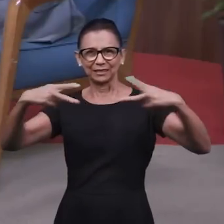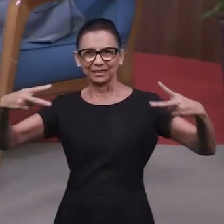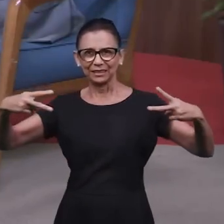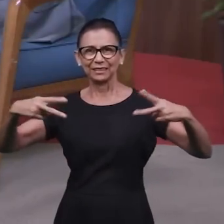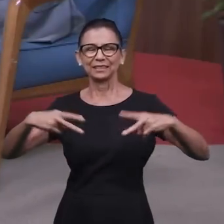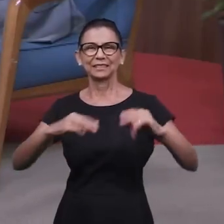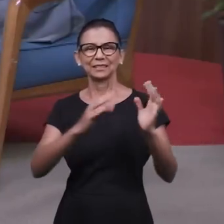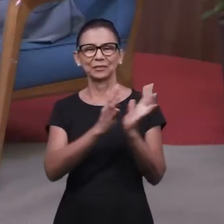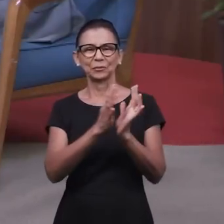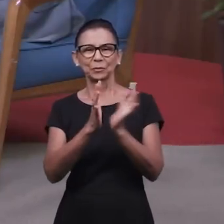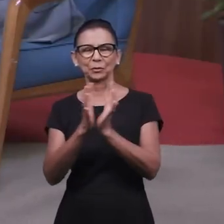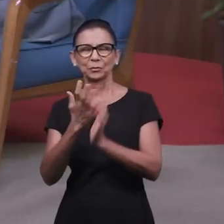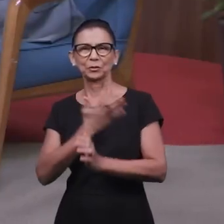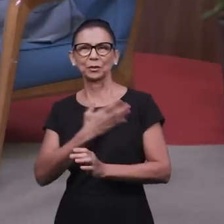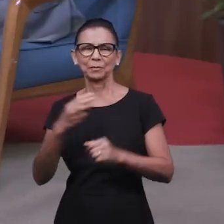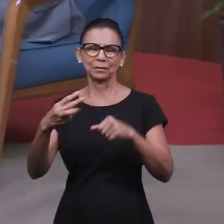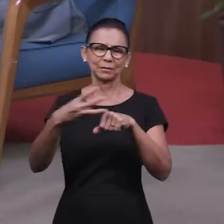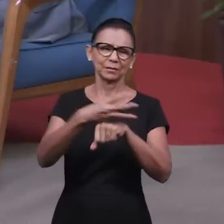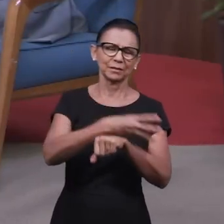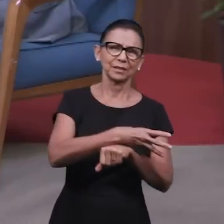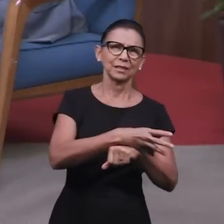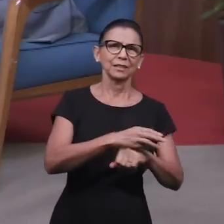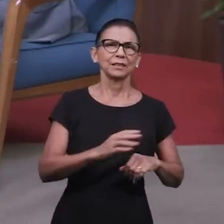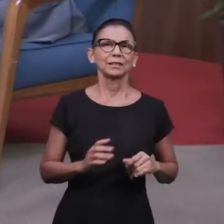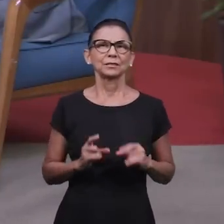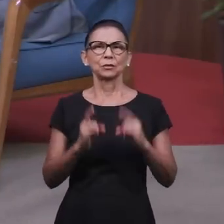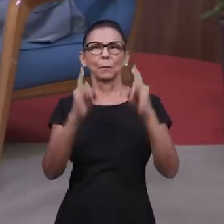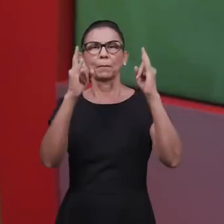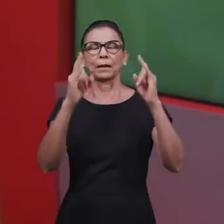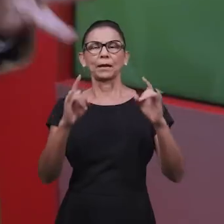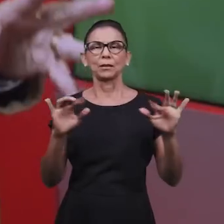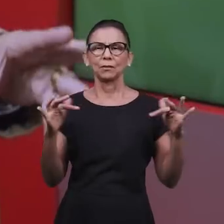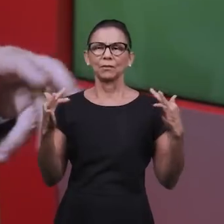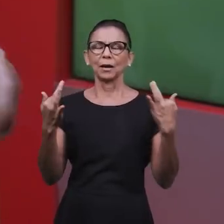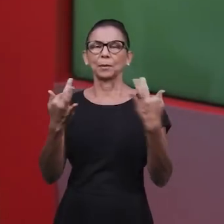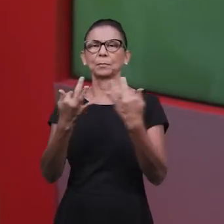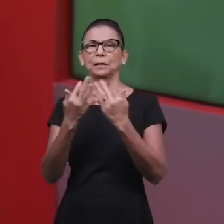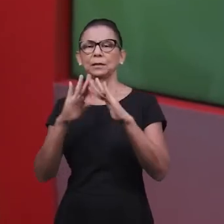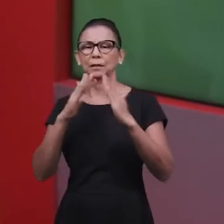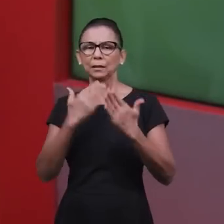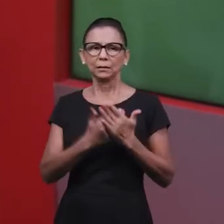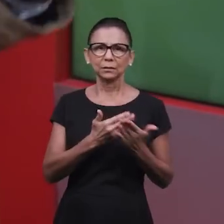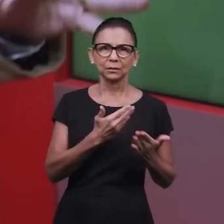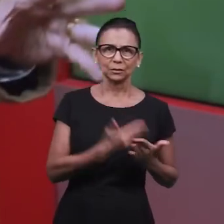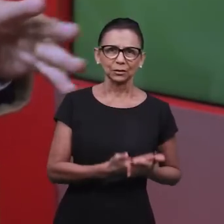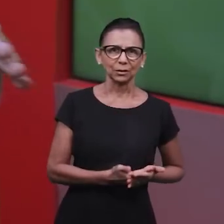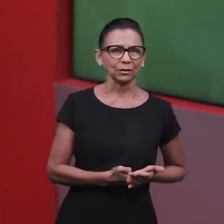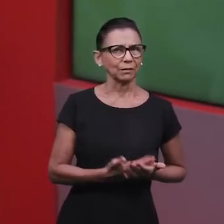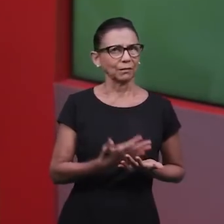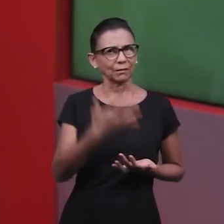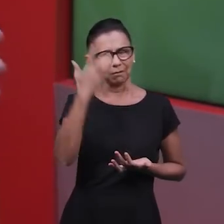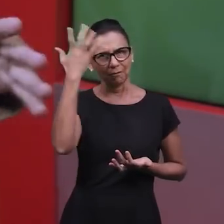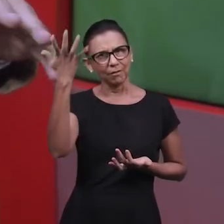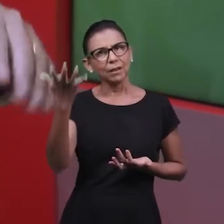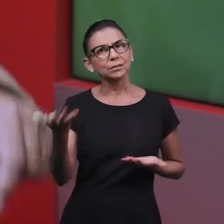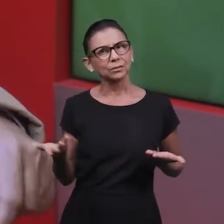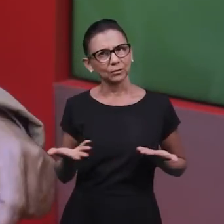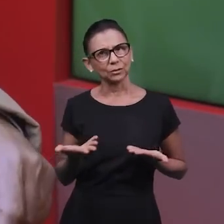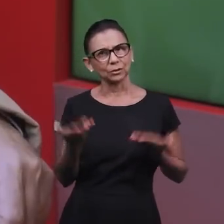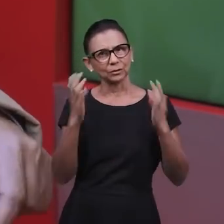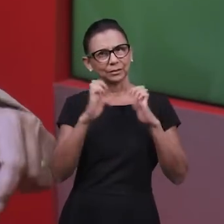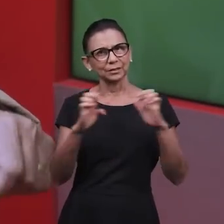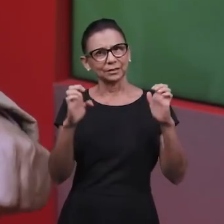É Você isso tem aí. tantos grupos de amigos, né? É o WhatsApp do condomínio, da família, não é? Da escola. É muito mais